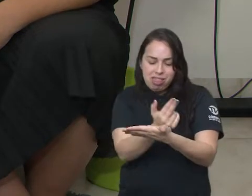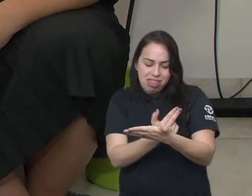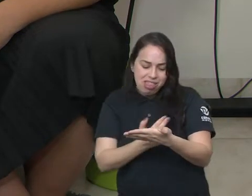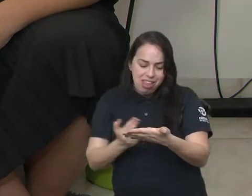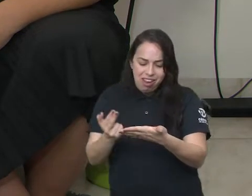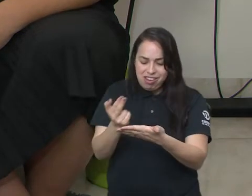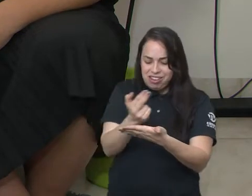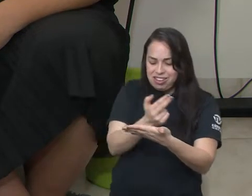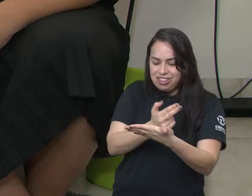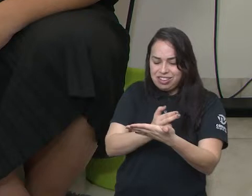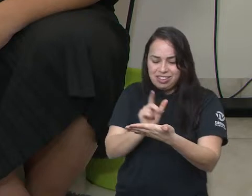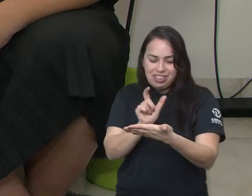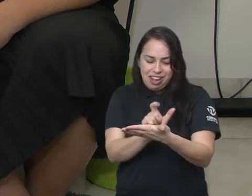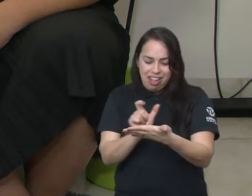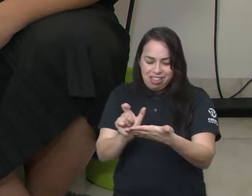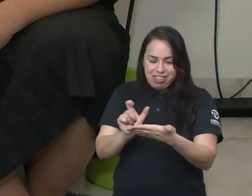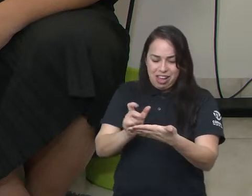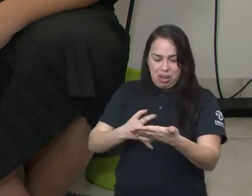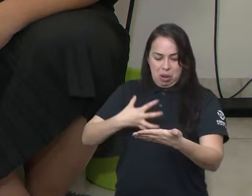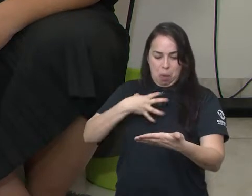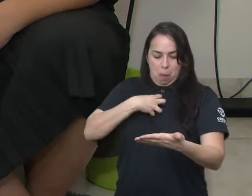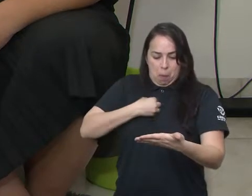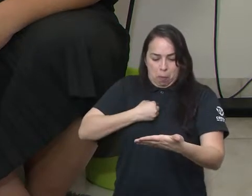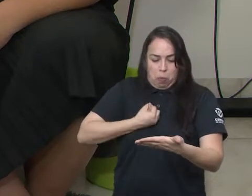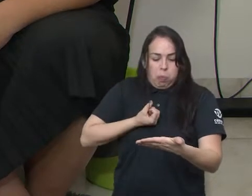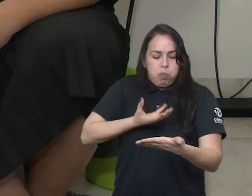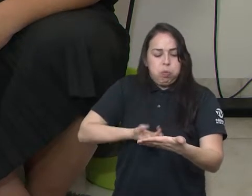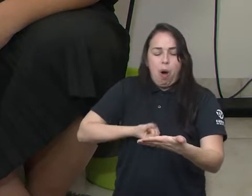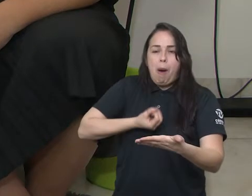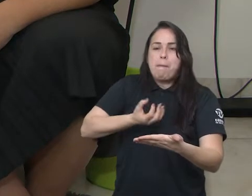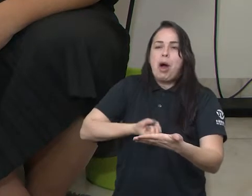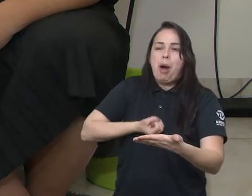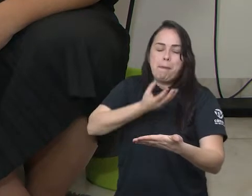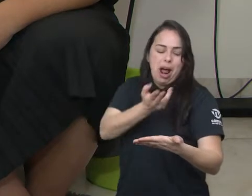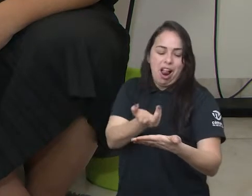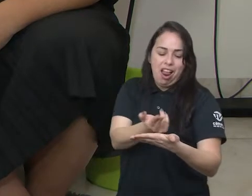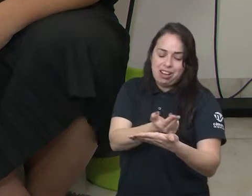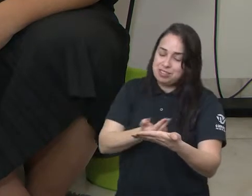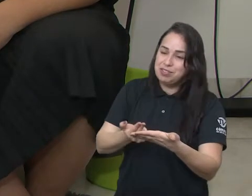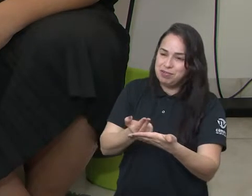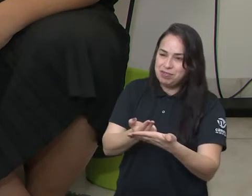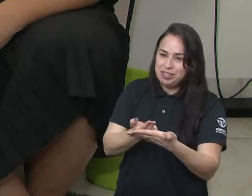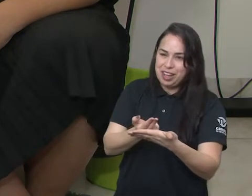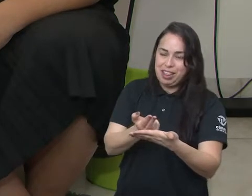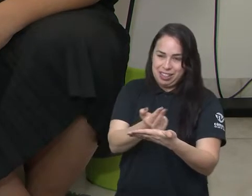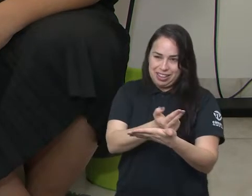através dos quadrinhos, extraindo um monte de pedra no rim, rugas e mimimi,